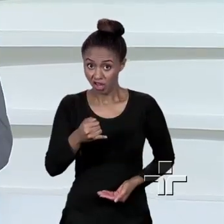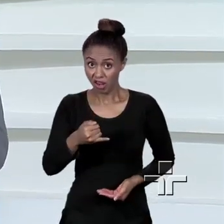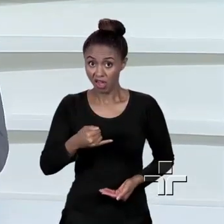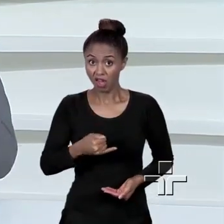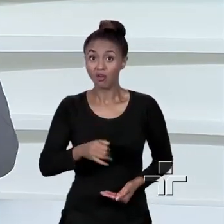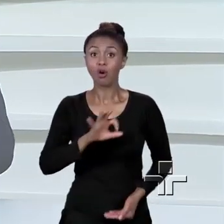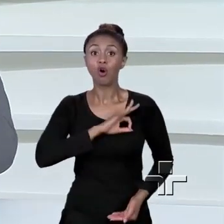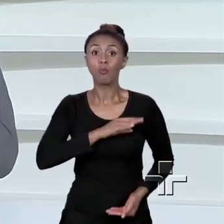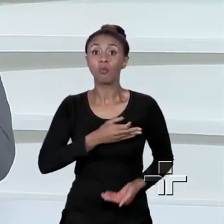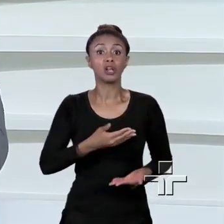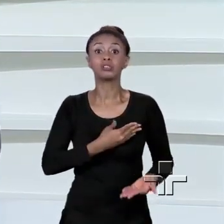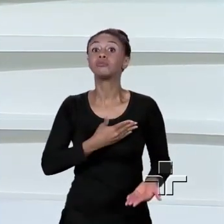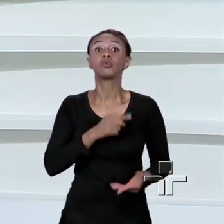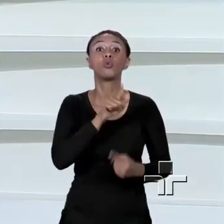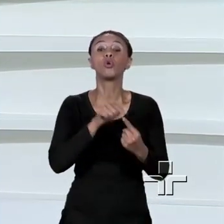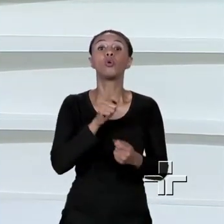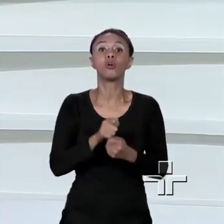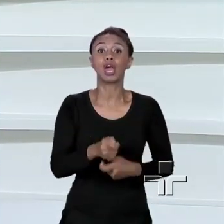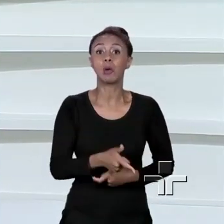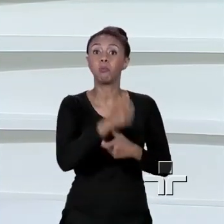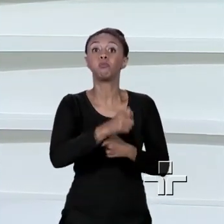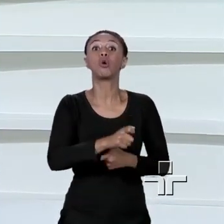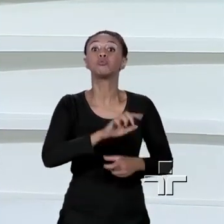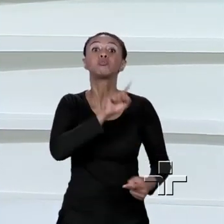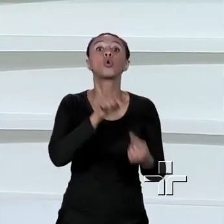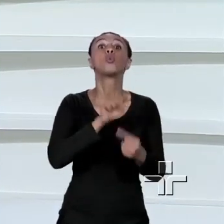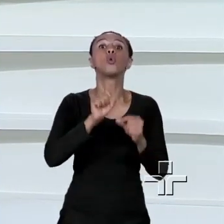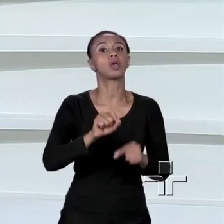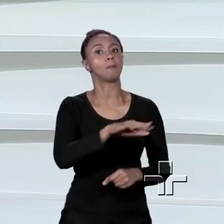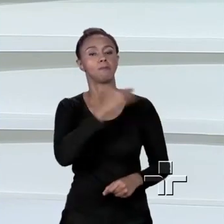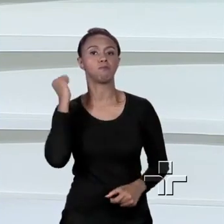se alinha aí diante de ideias aí, de ideias e